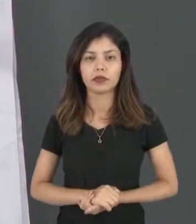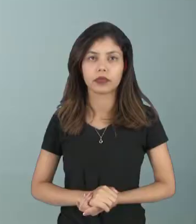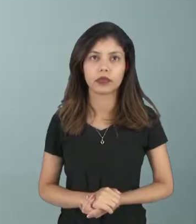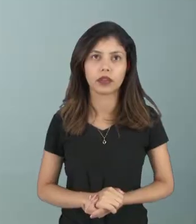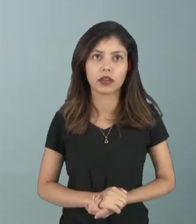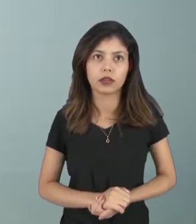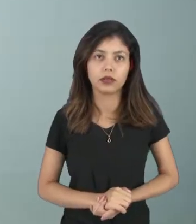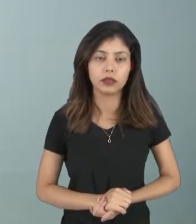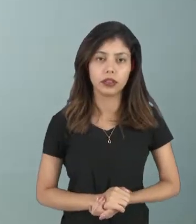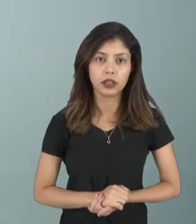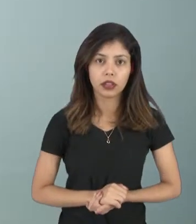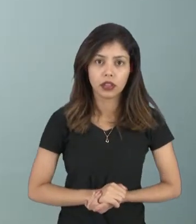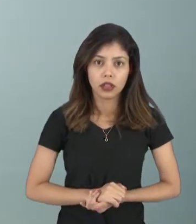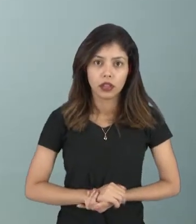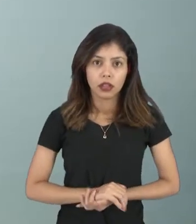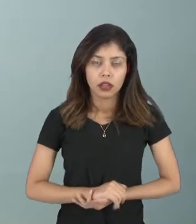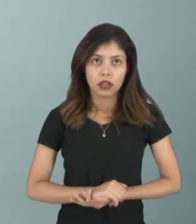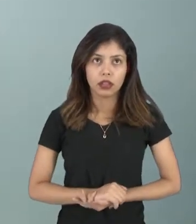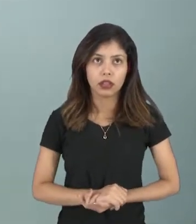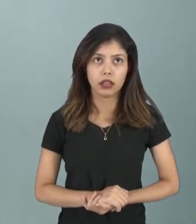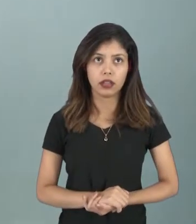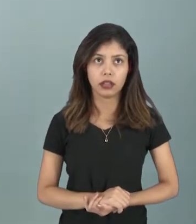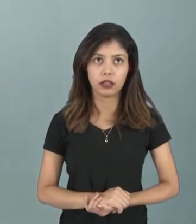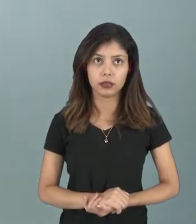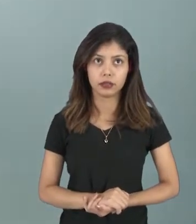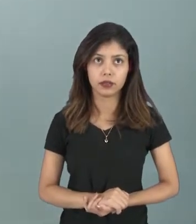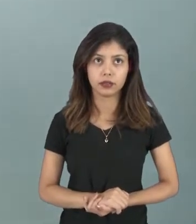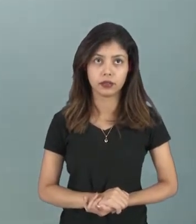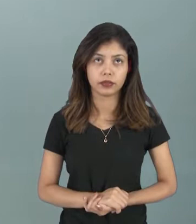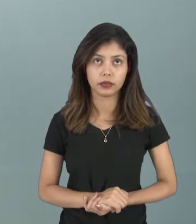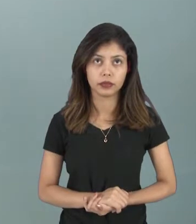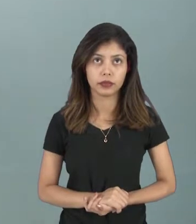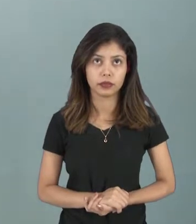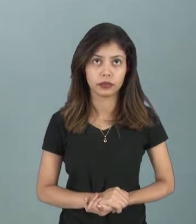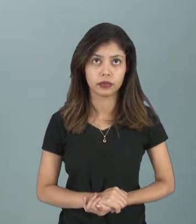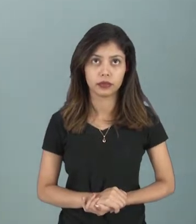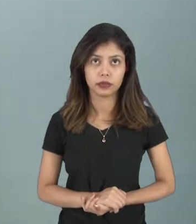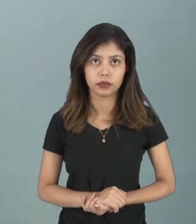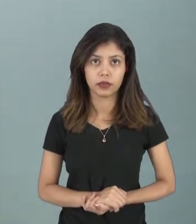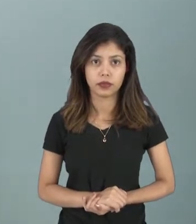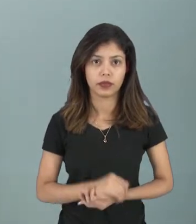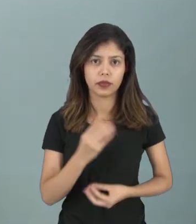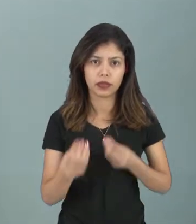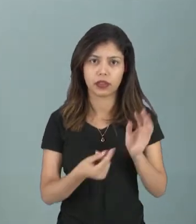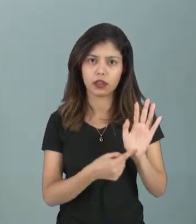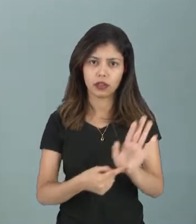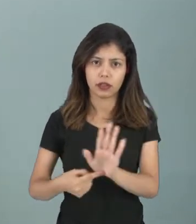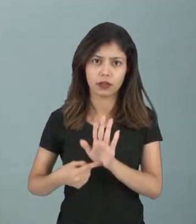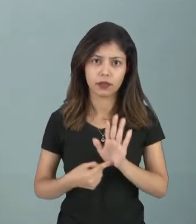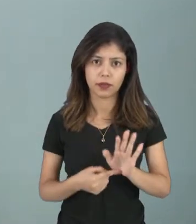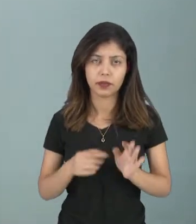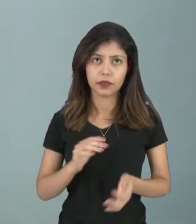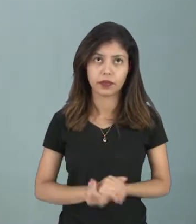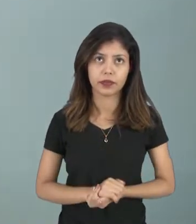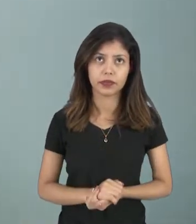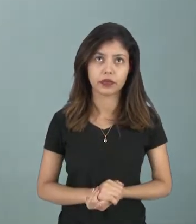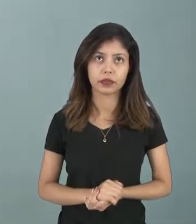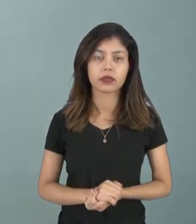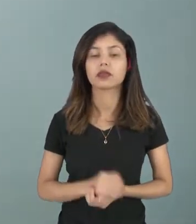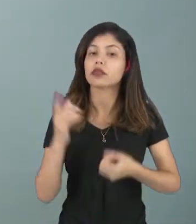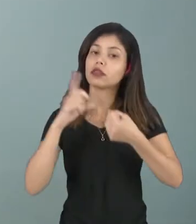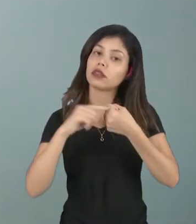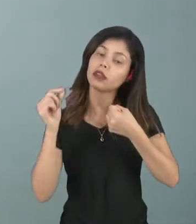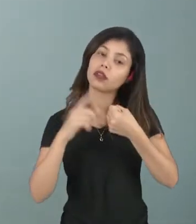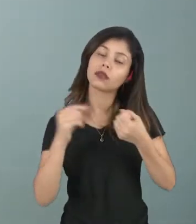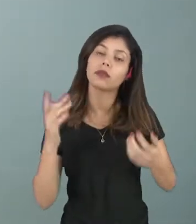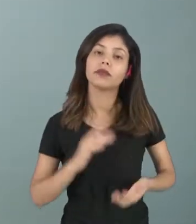vamos fazer algumas atividades agora aí. Vocês viram como foi apresentada a opinião nesse artigo